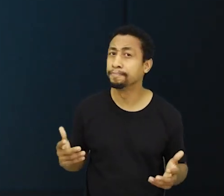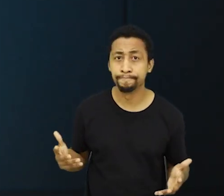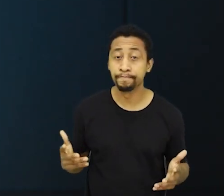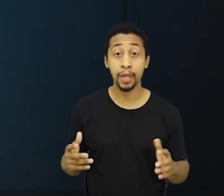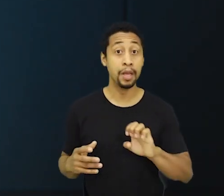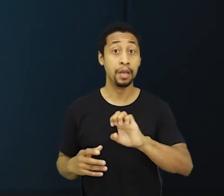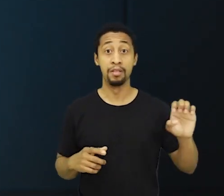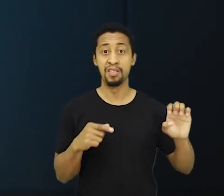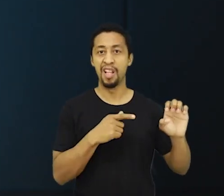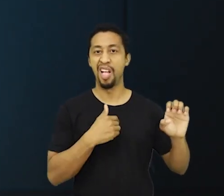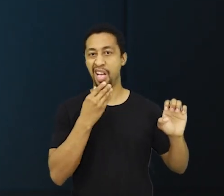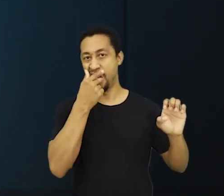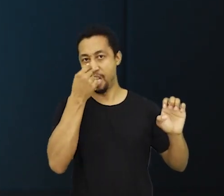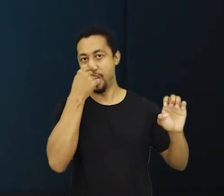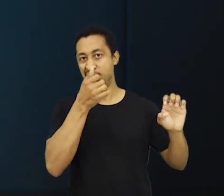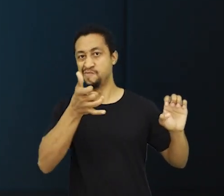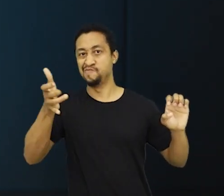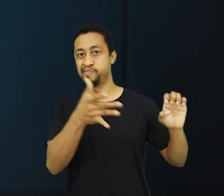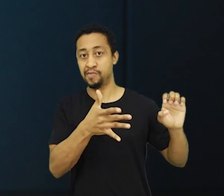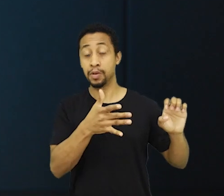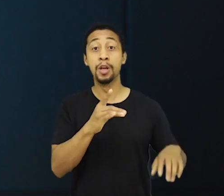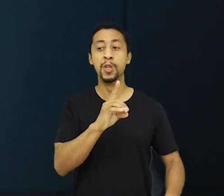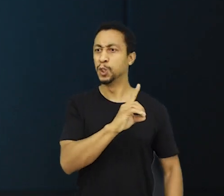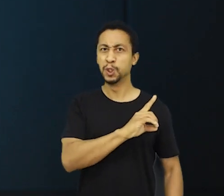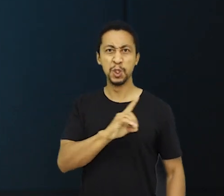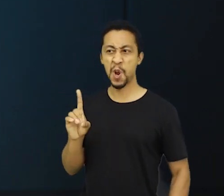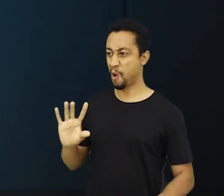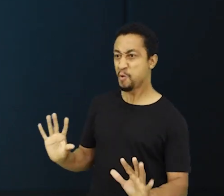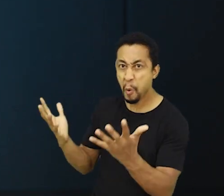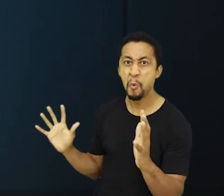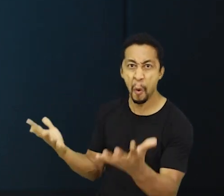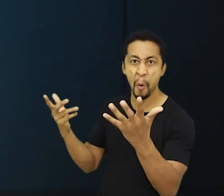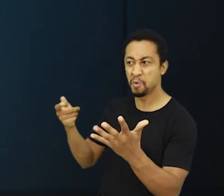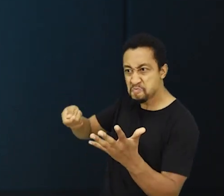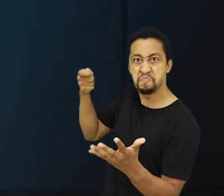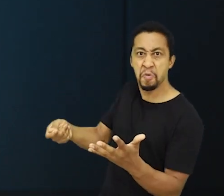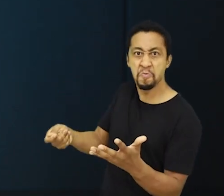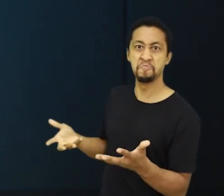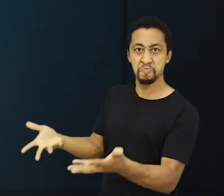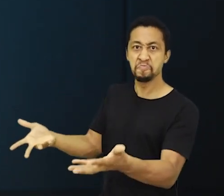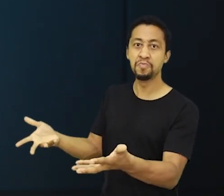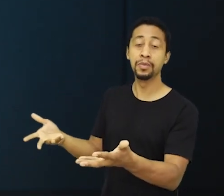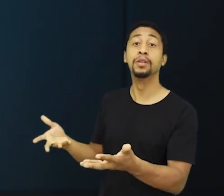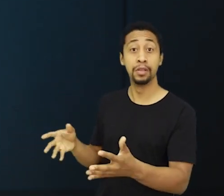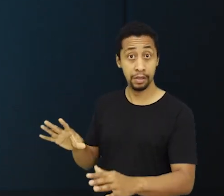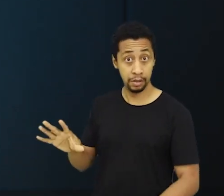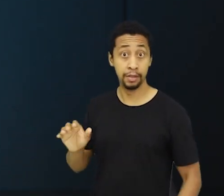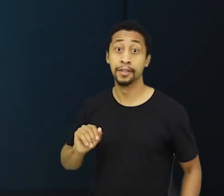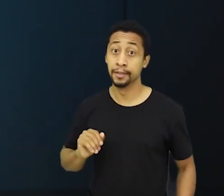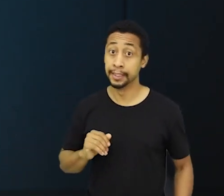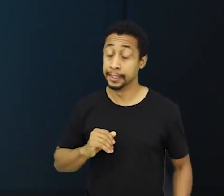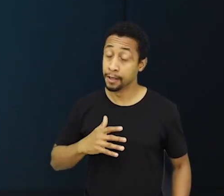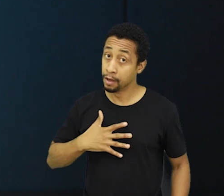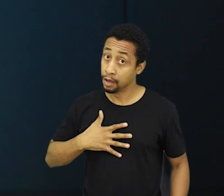mediocrizar a esquerda e radicalizar ainda mais a direita. Para mim, na minha